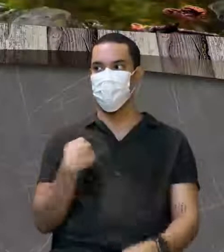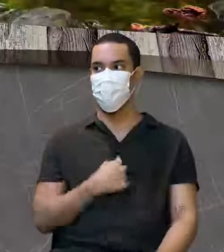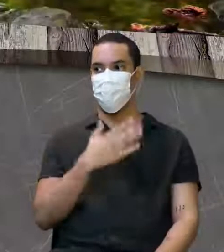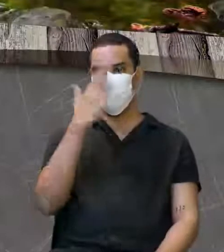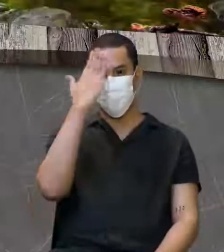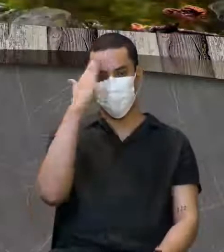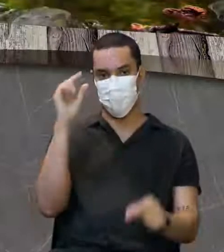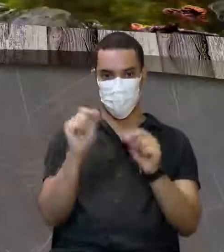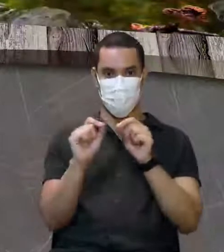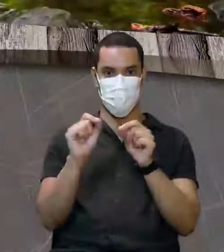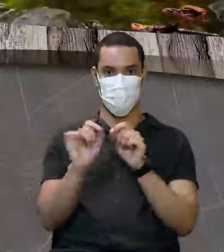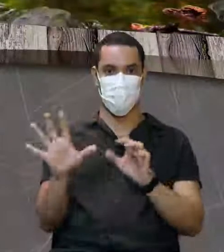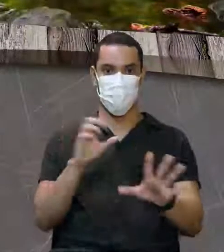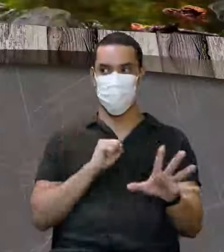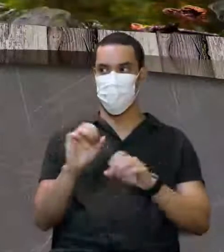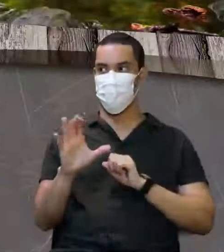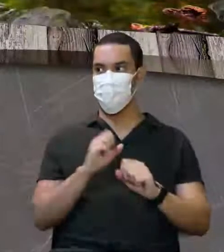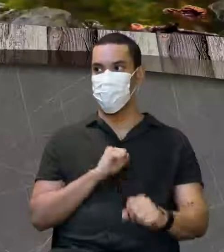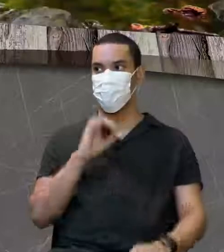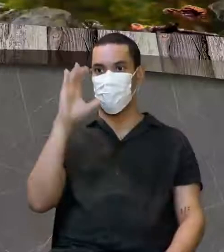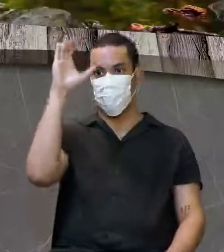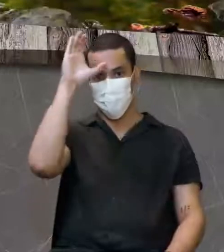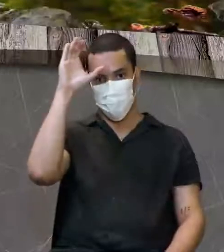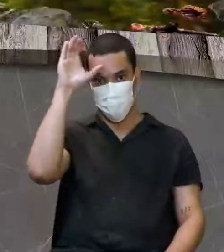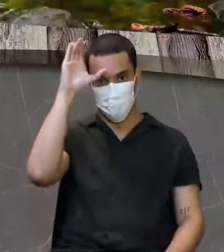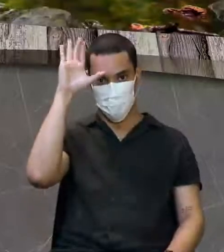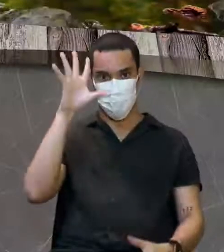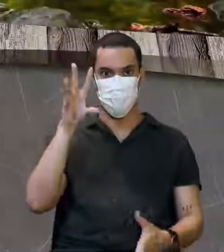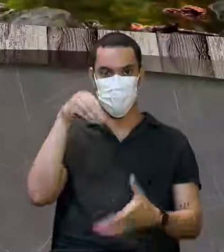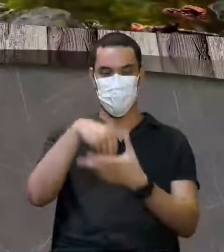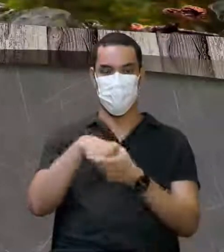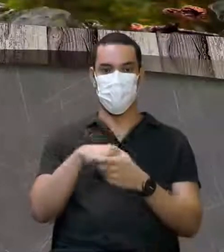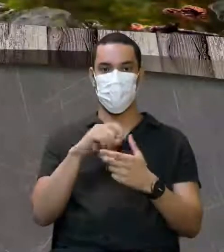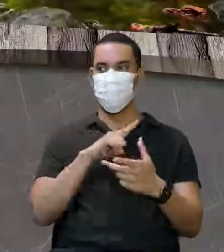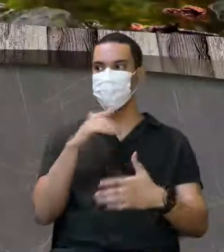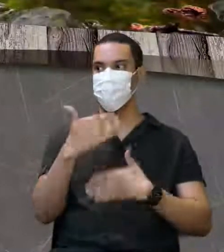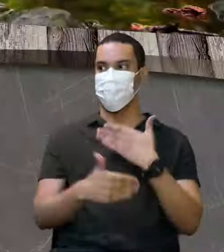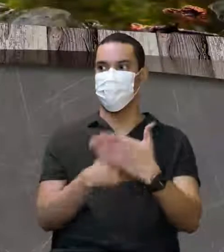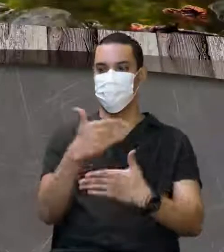esses organismos comecem a adquirir uma consciência e estabeleçam um processo de